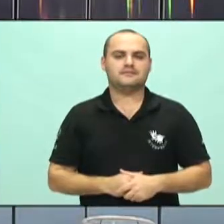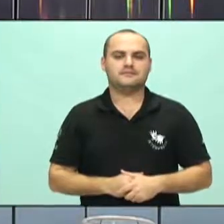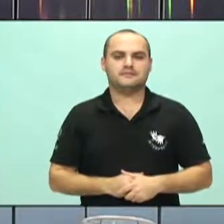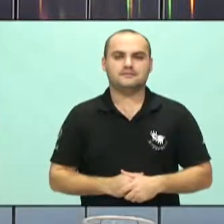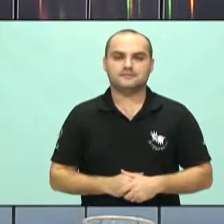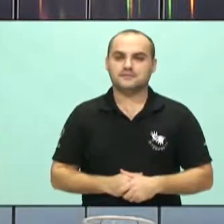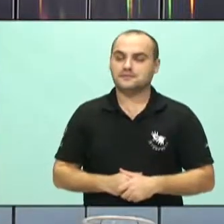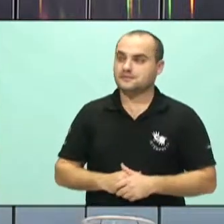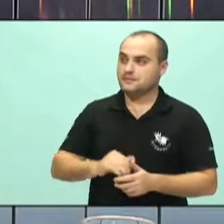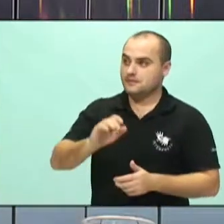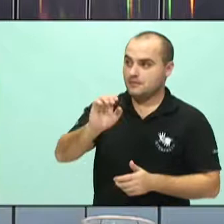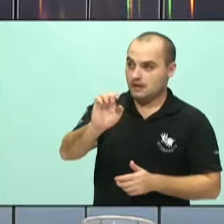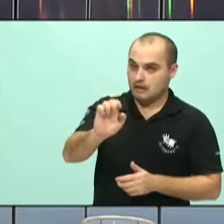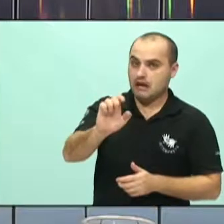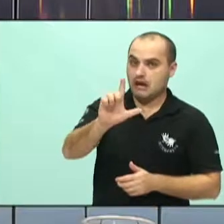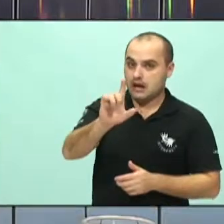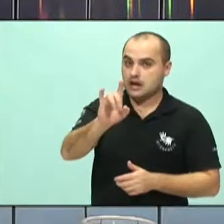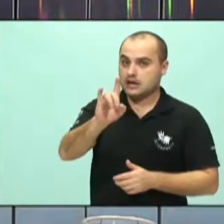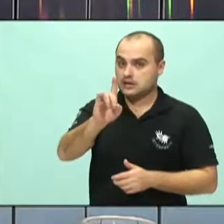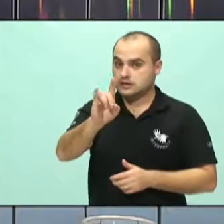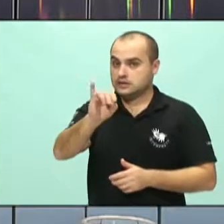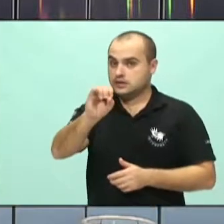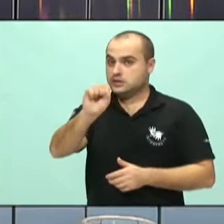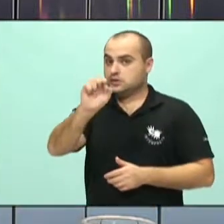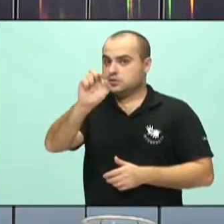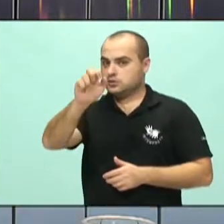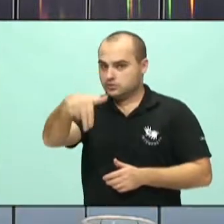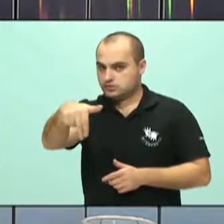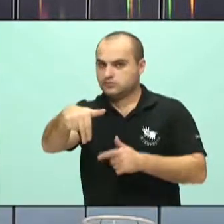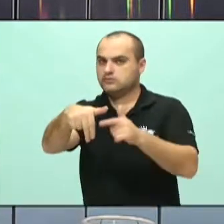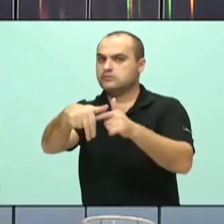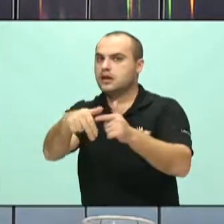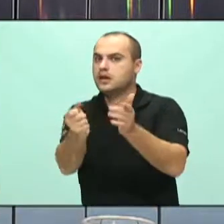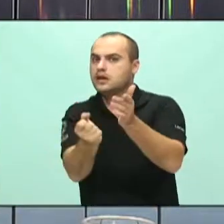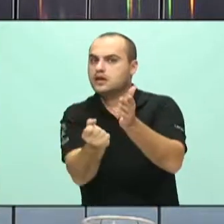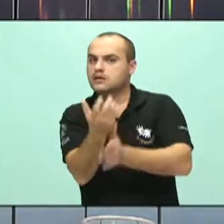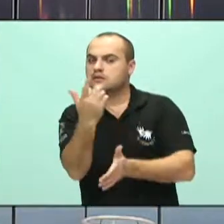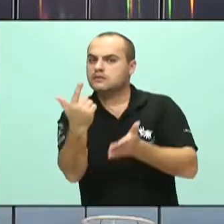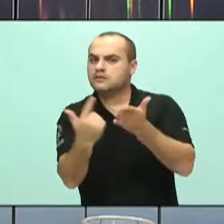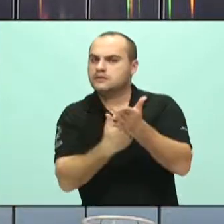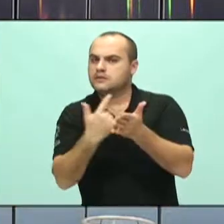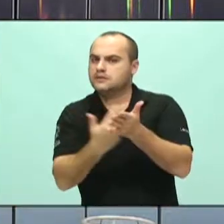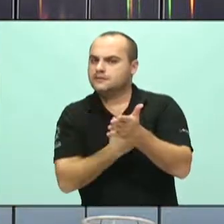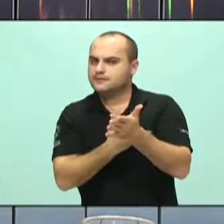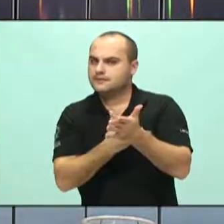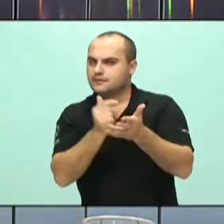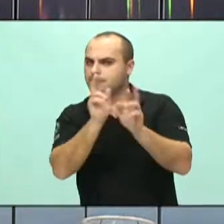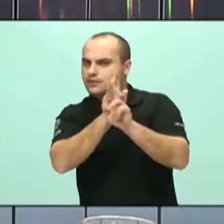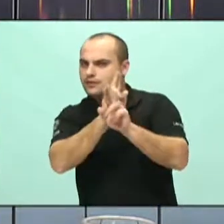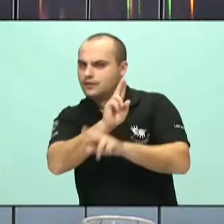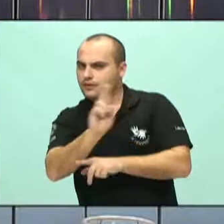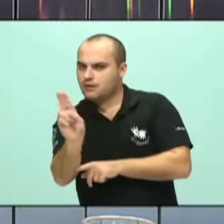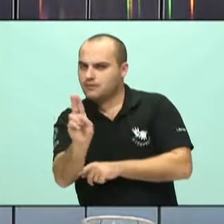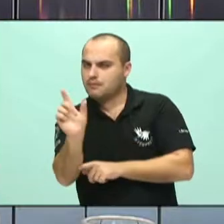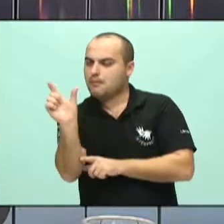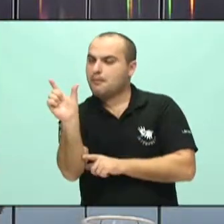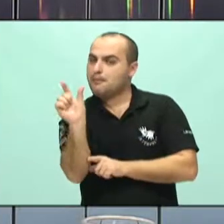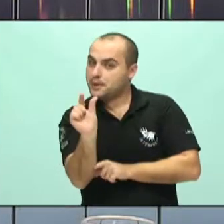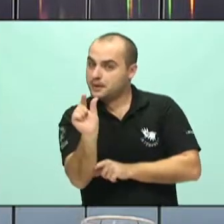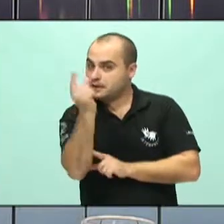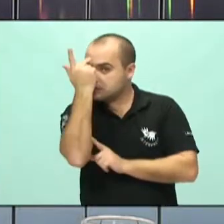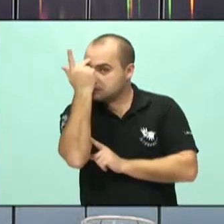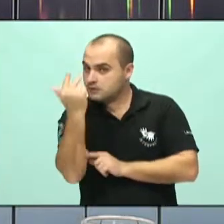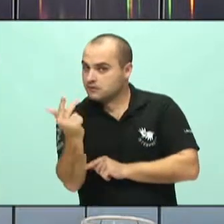Edson Dávila é o autor do livro A Pequena História de Itajaí, lançado em